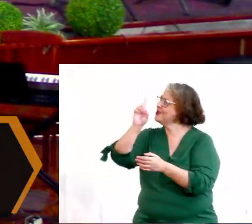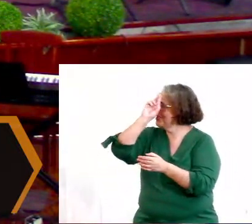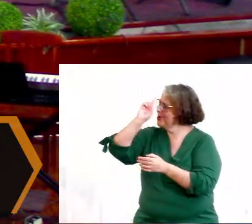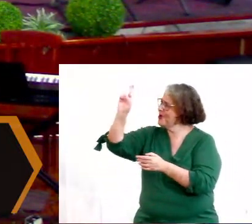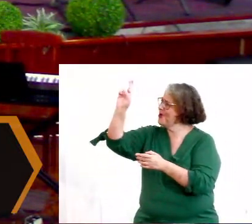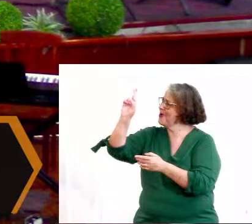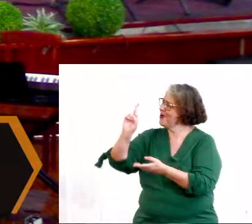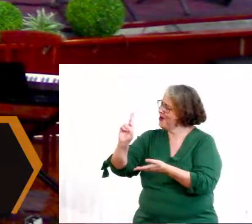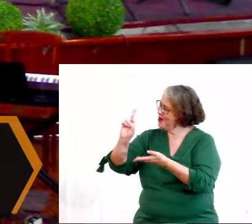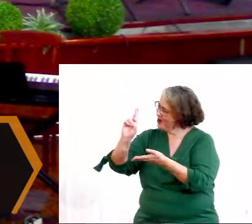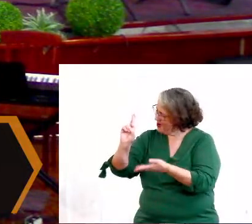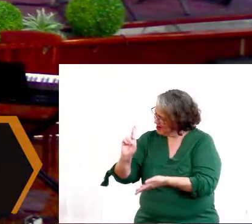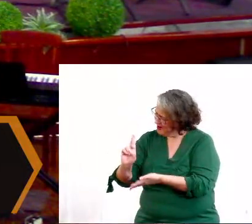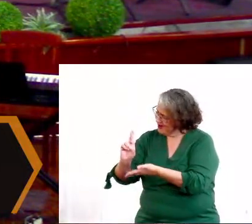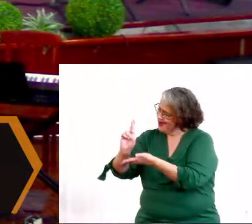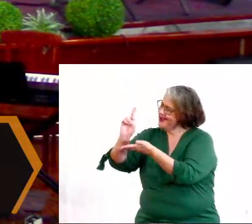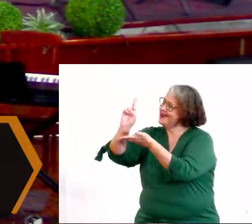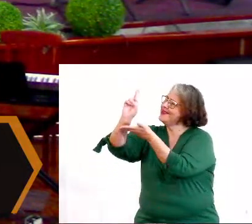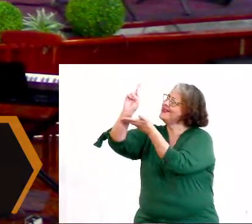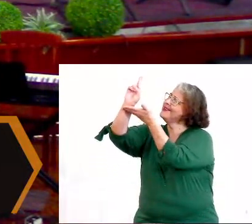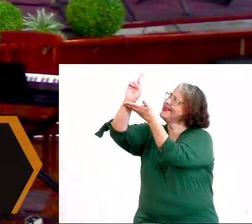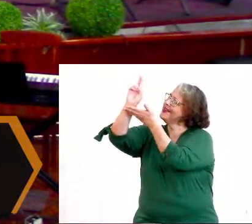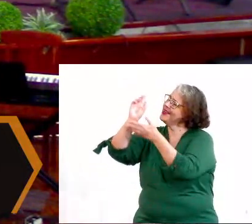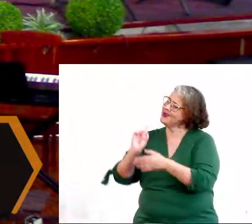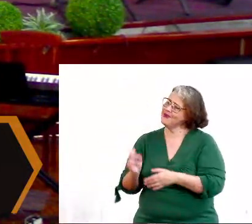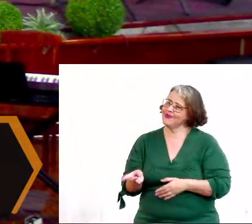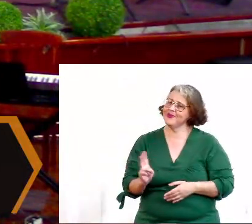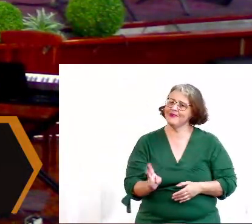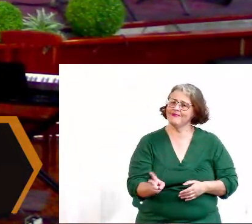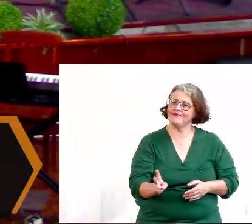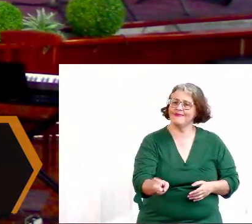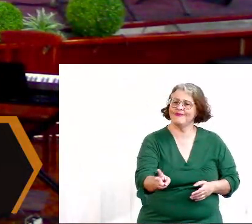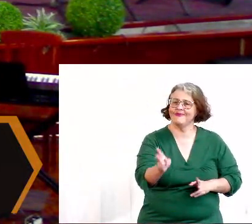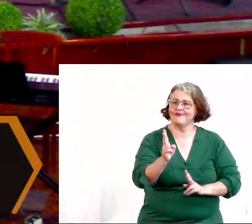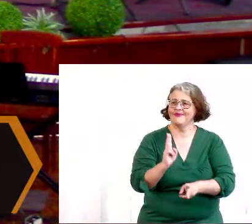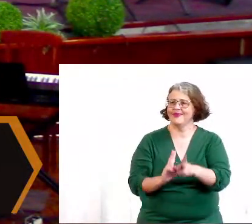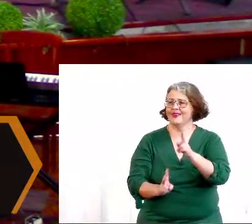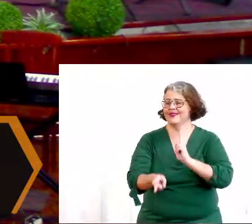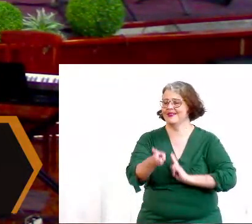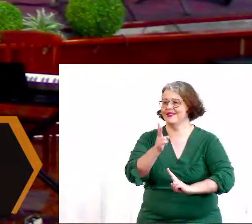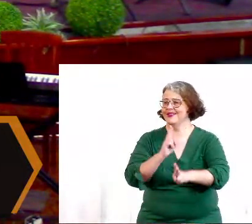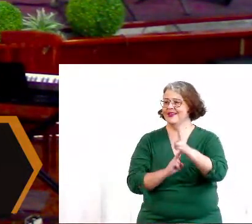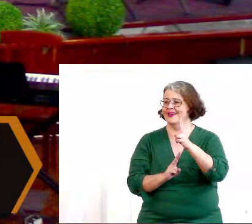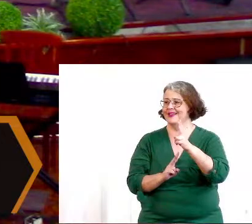para o teu nome sempre